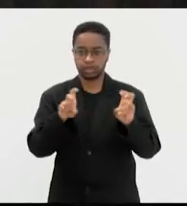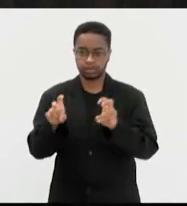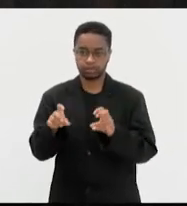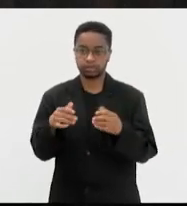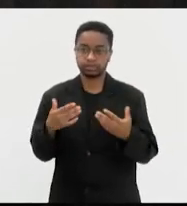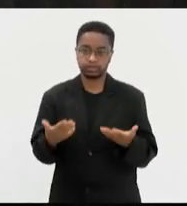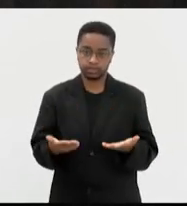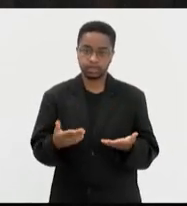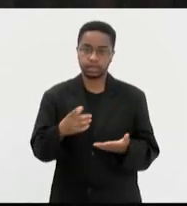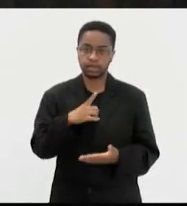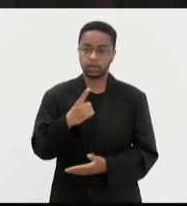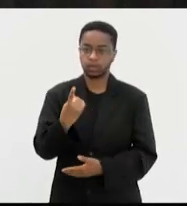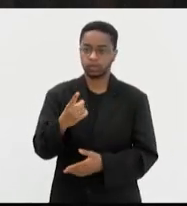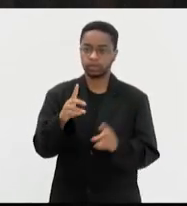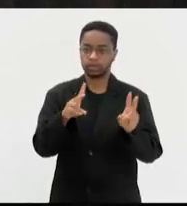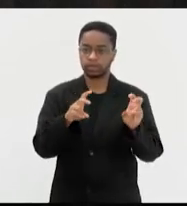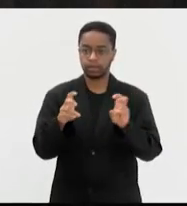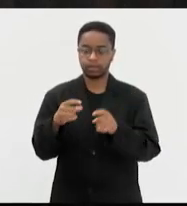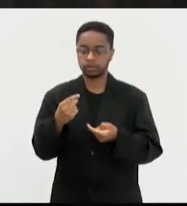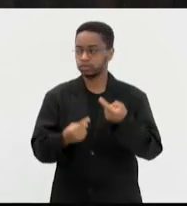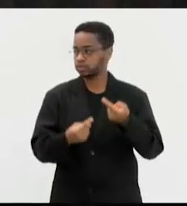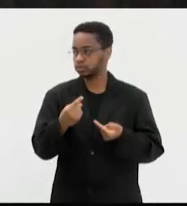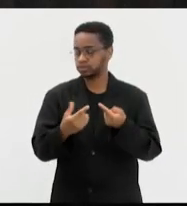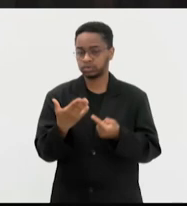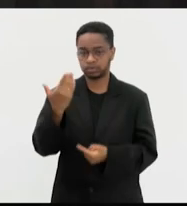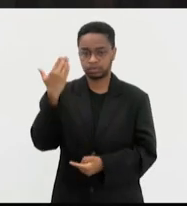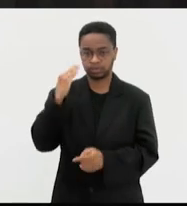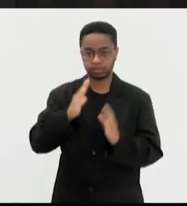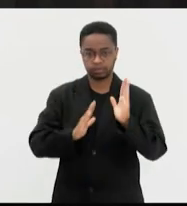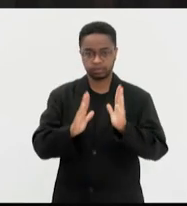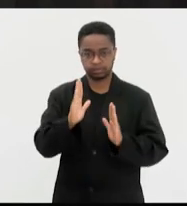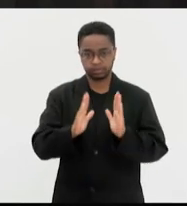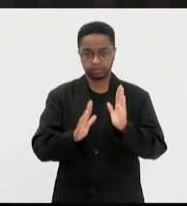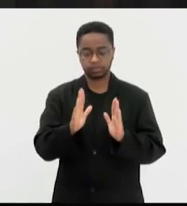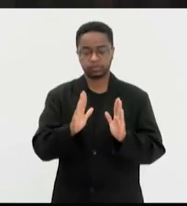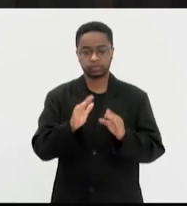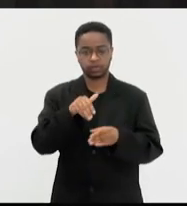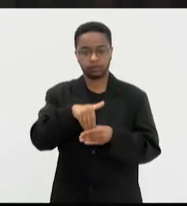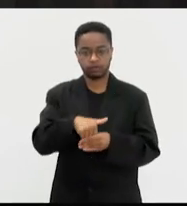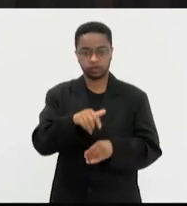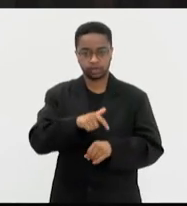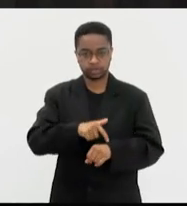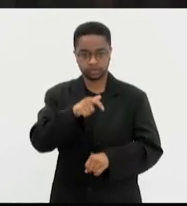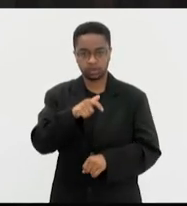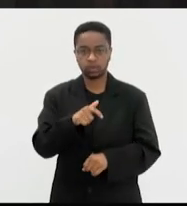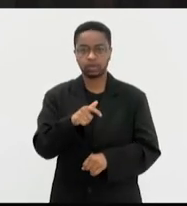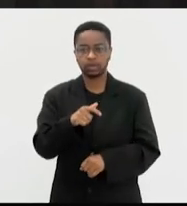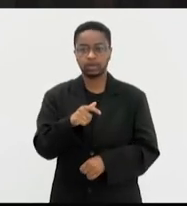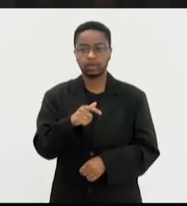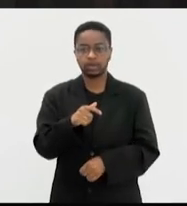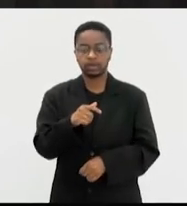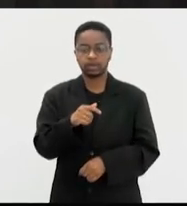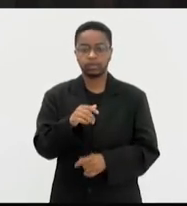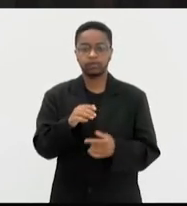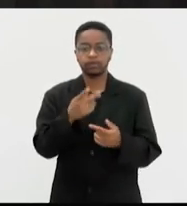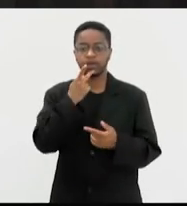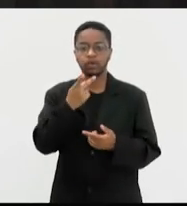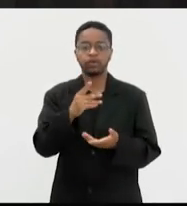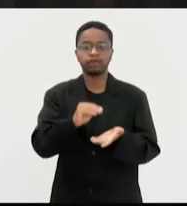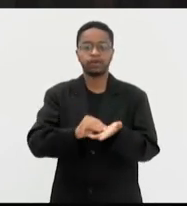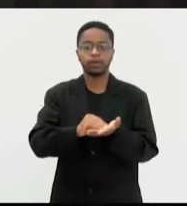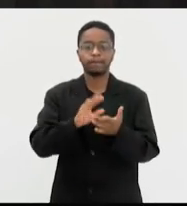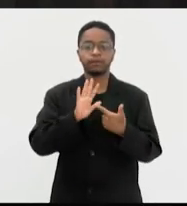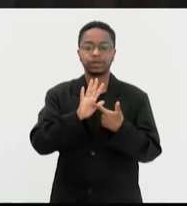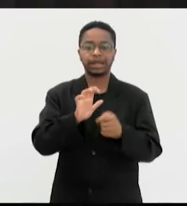um dos temas que foram abordados aqui naquele momento da da da votação que não se tinha clareza exata